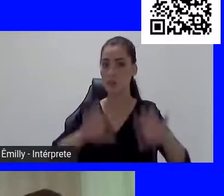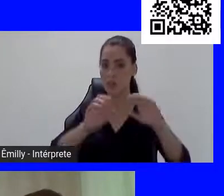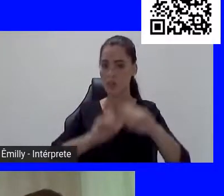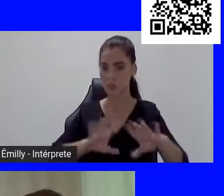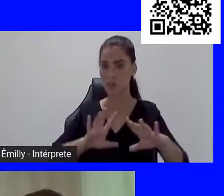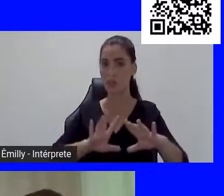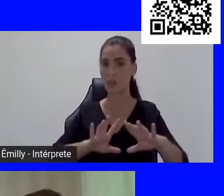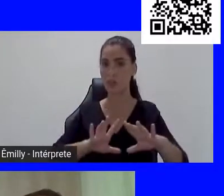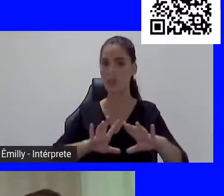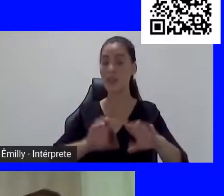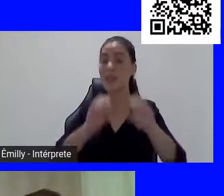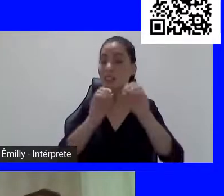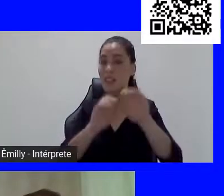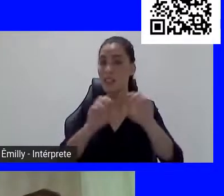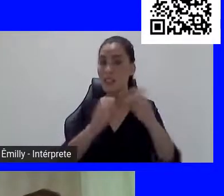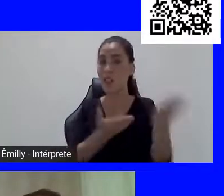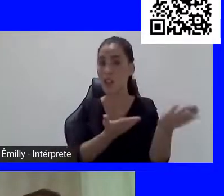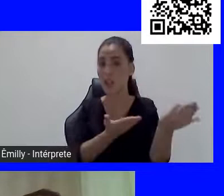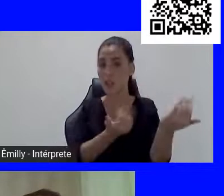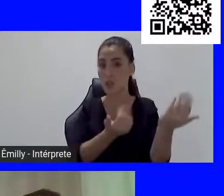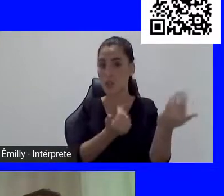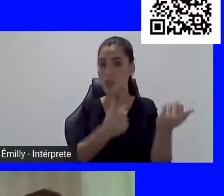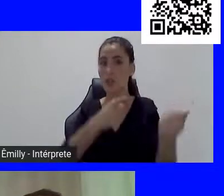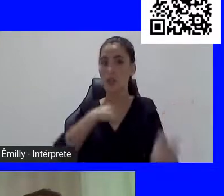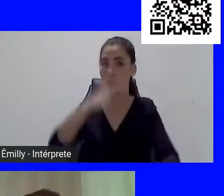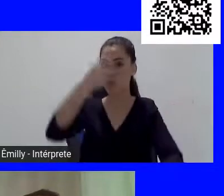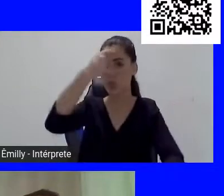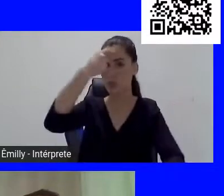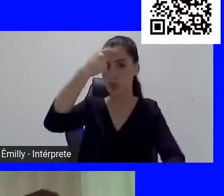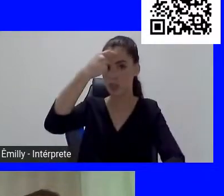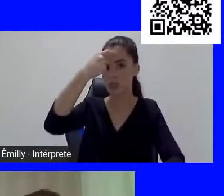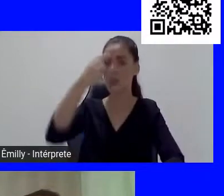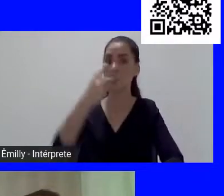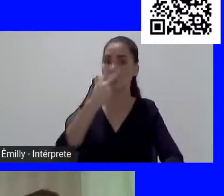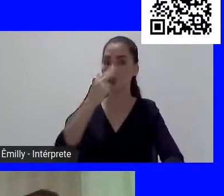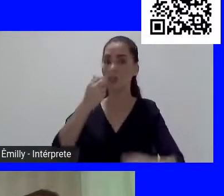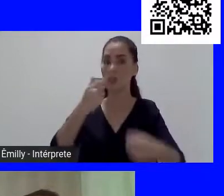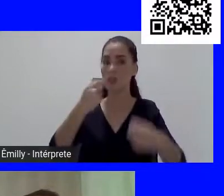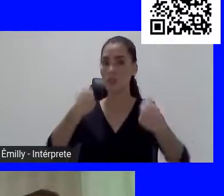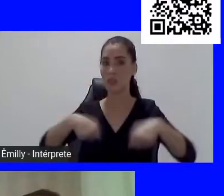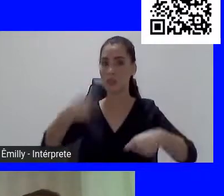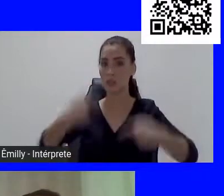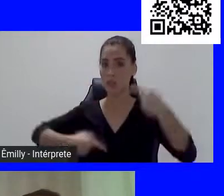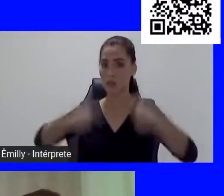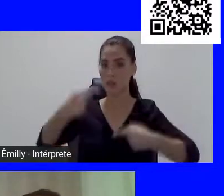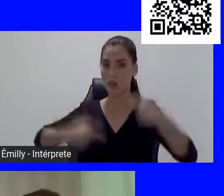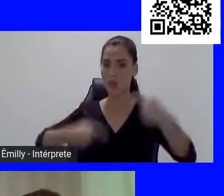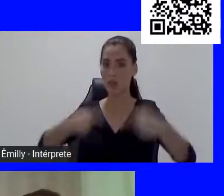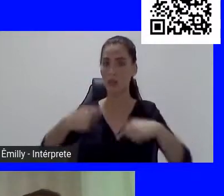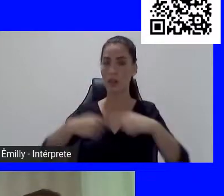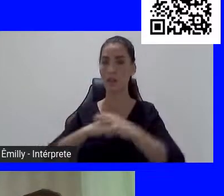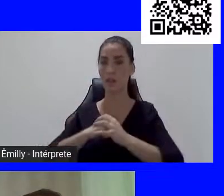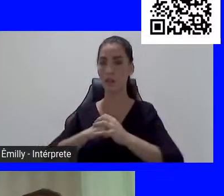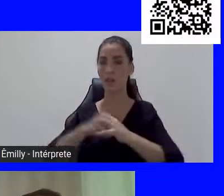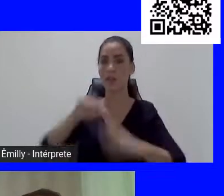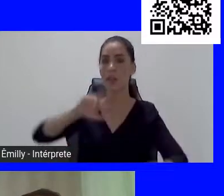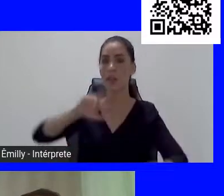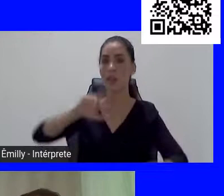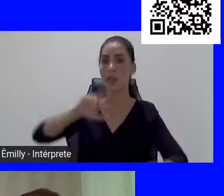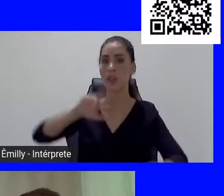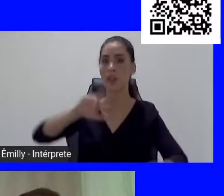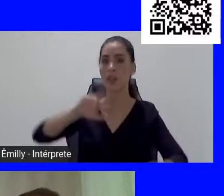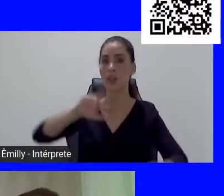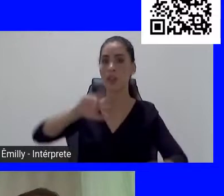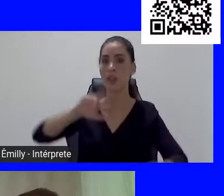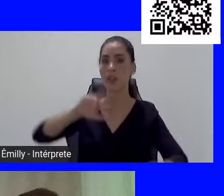debate que vai levar muito tempo, que precisa ser feito com a sociedade. Não é um presidente da República que vai ditar. Isso envolve o poder legislativo,